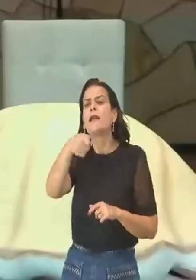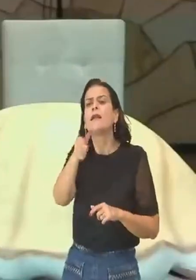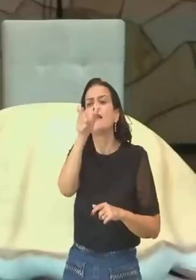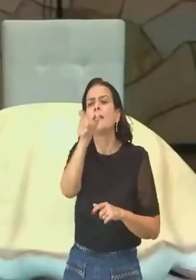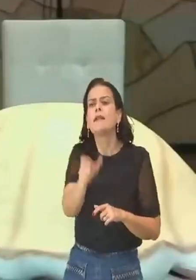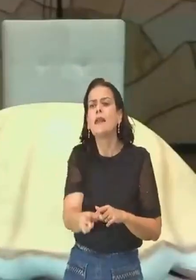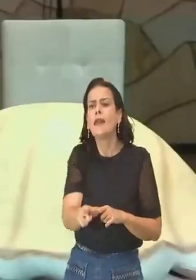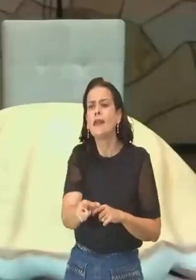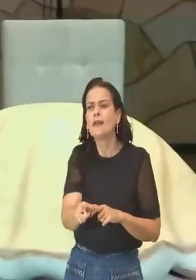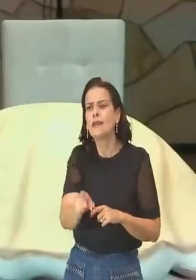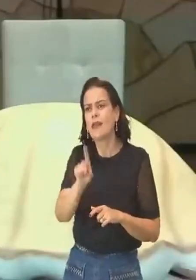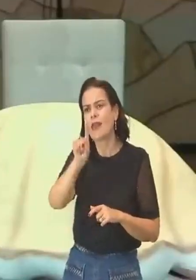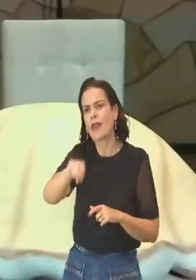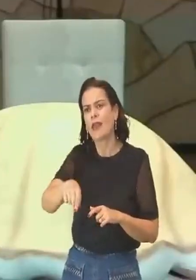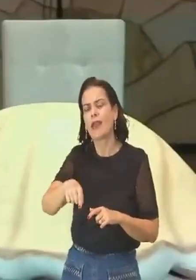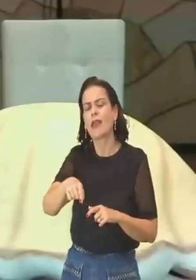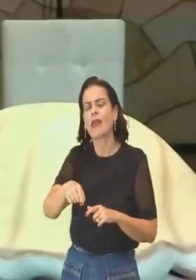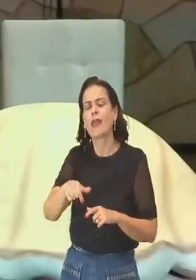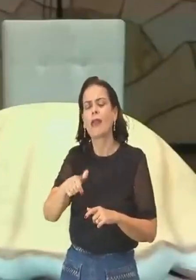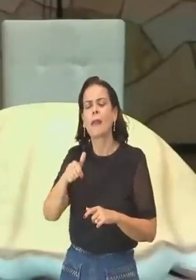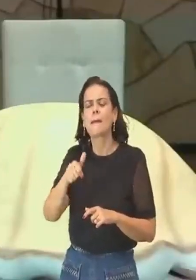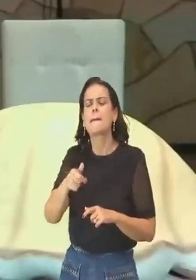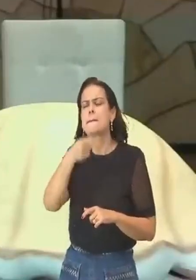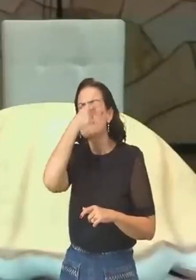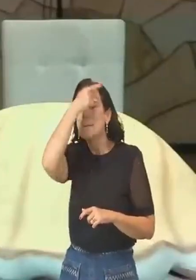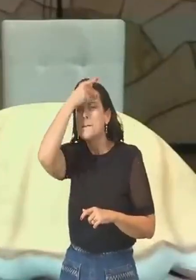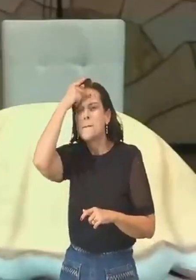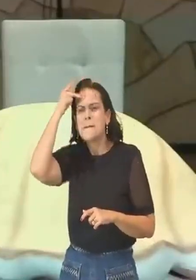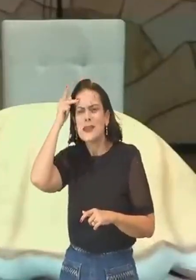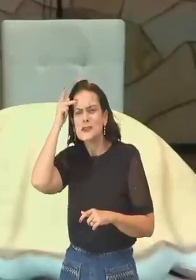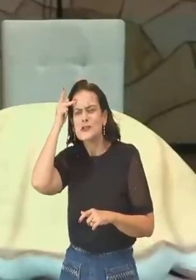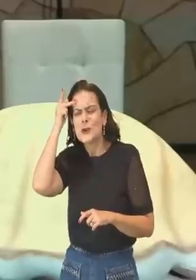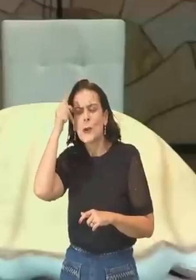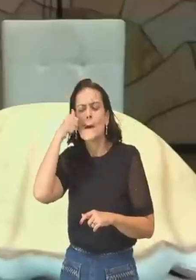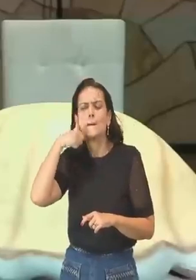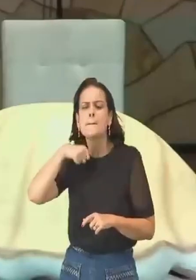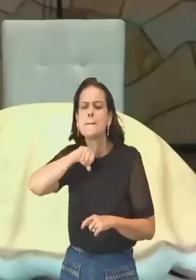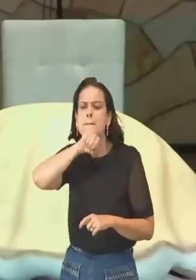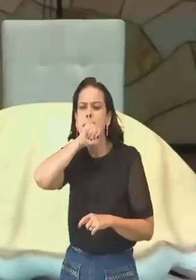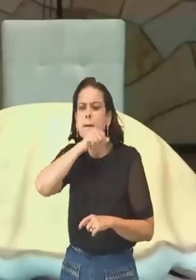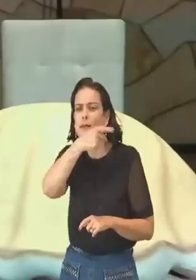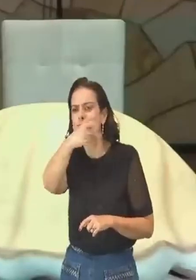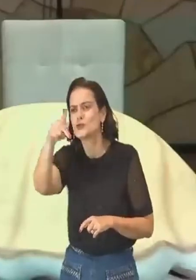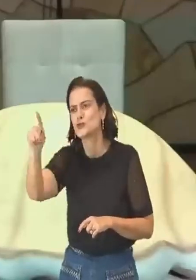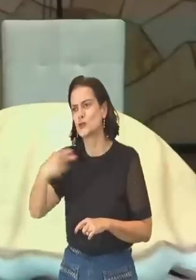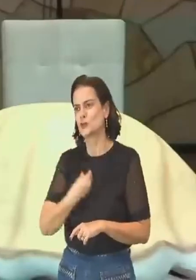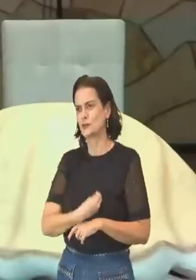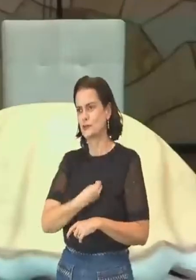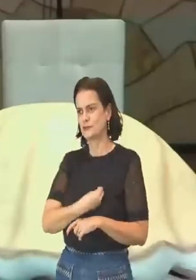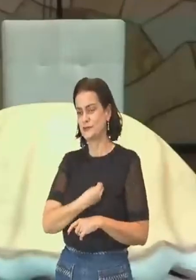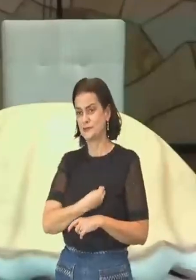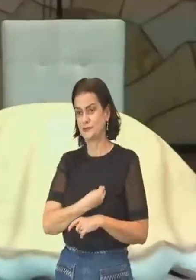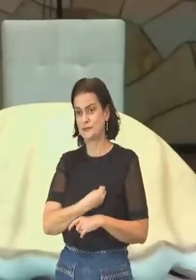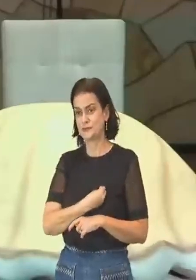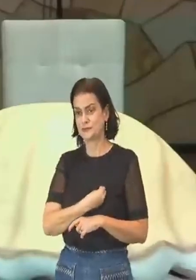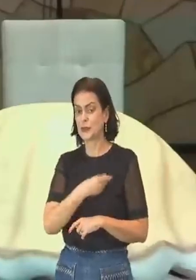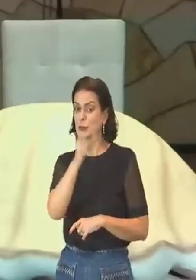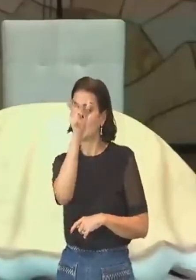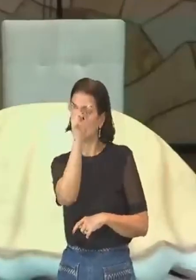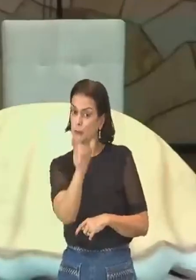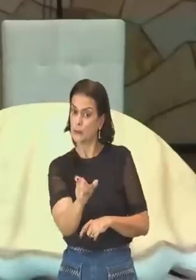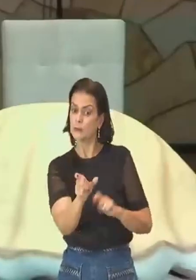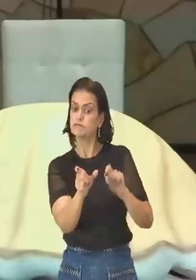foi, quem é a presença, a figura materna na sua vida. Uma